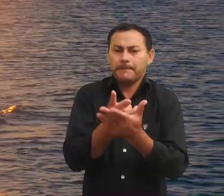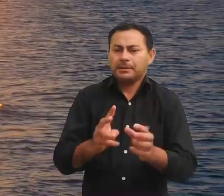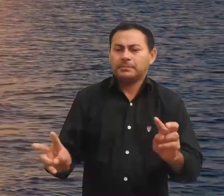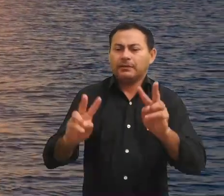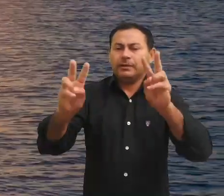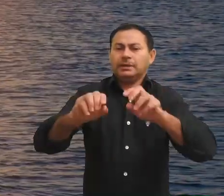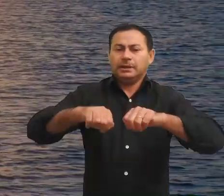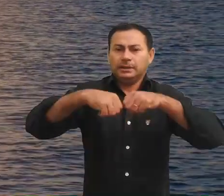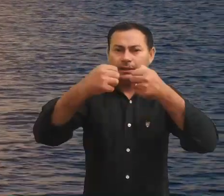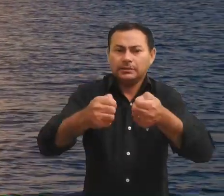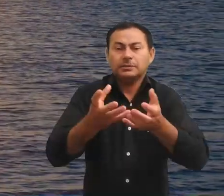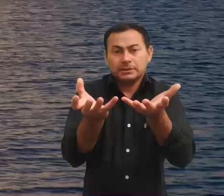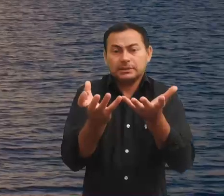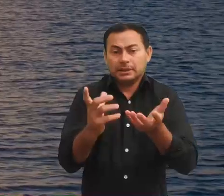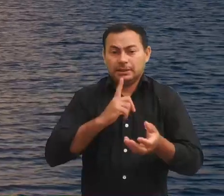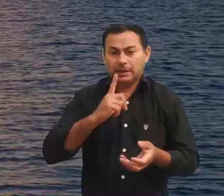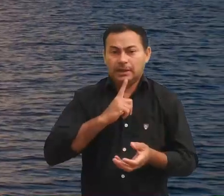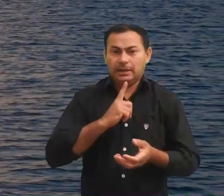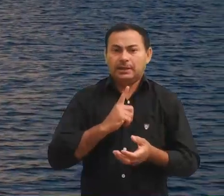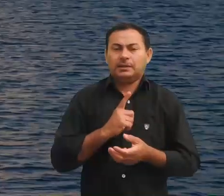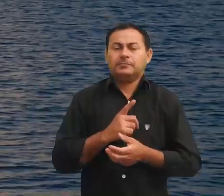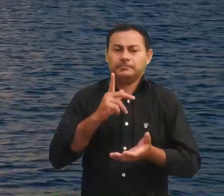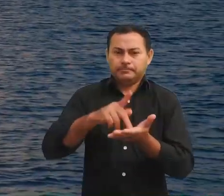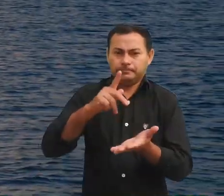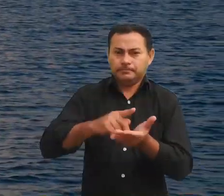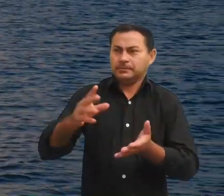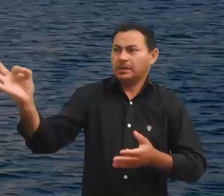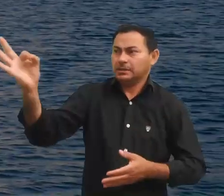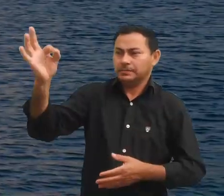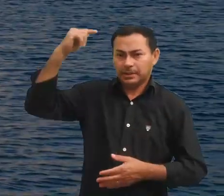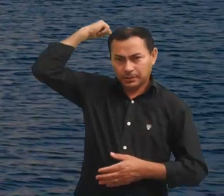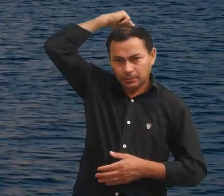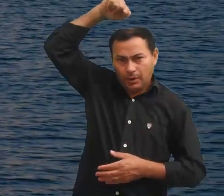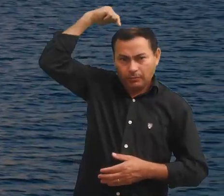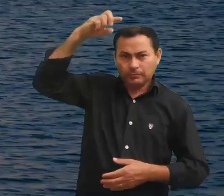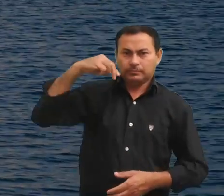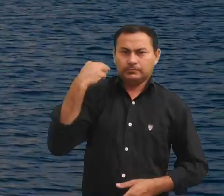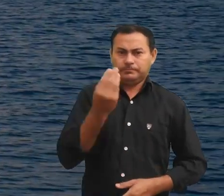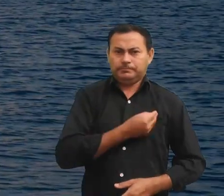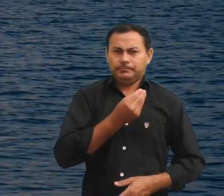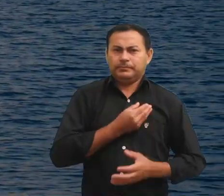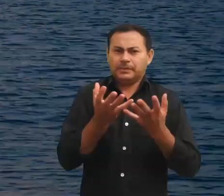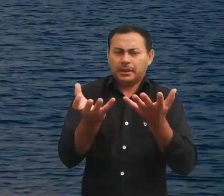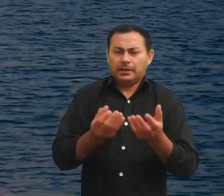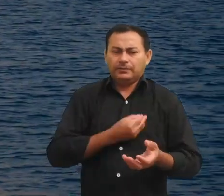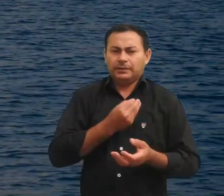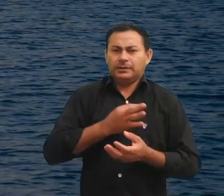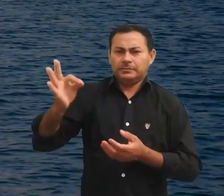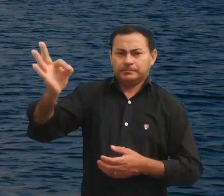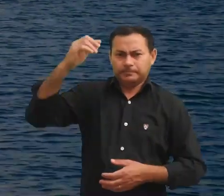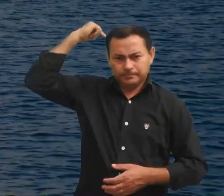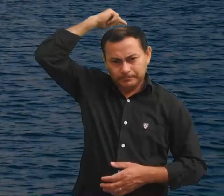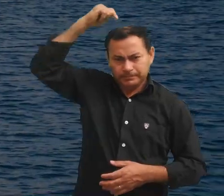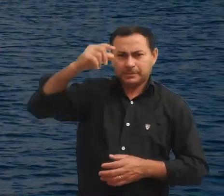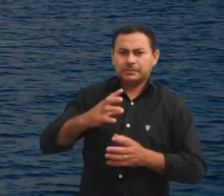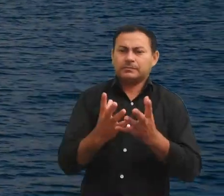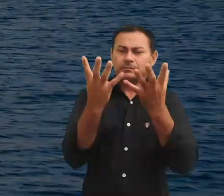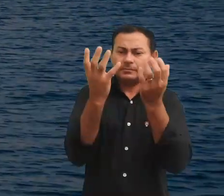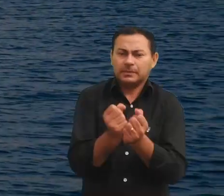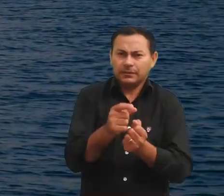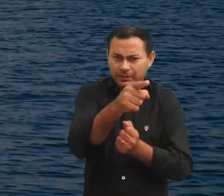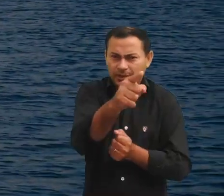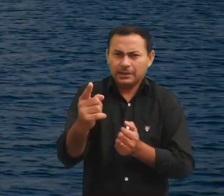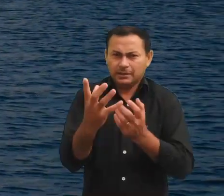ensino de Jesus o mesmo valor que ele deu, se quisermos ter esta realidade espiritual em nossas vidas. Você quer que a vida espiritual